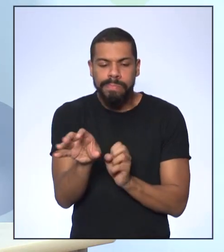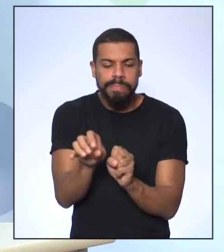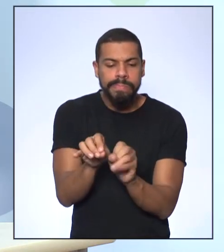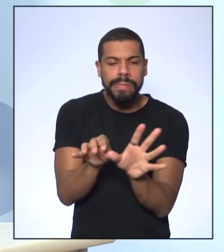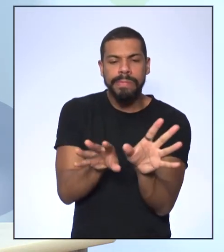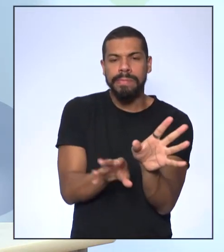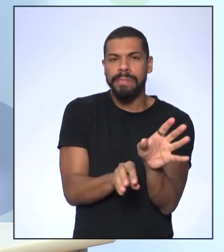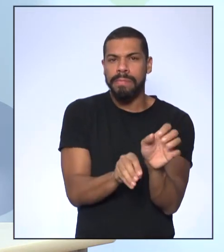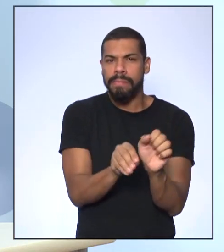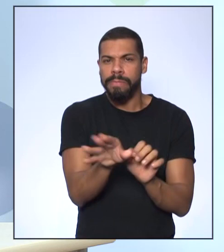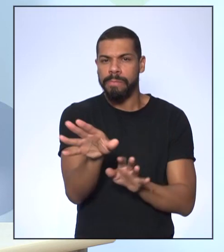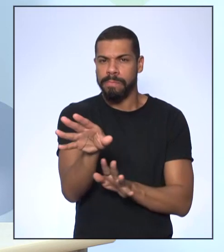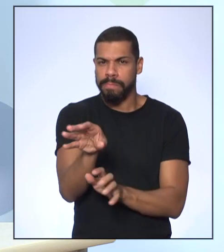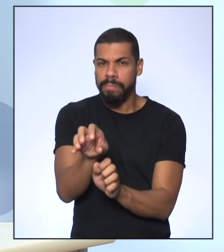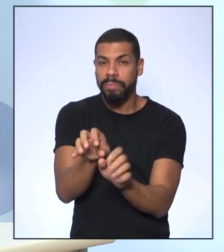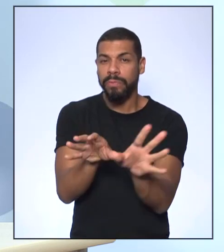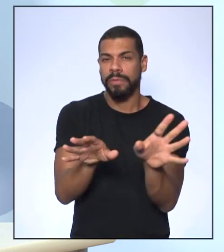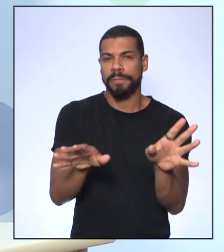células.